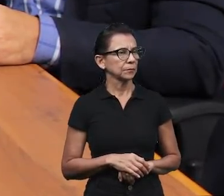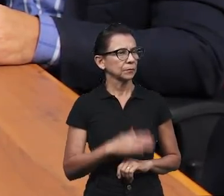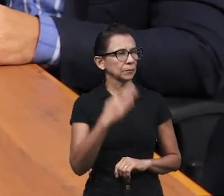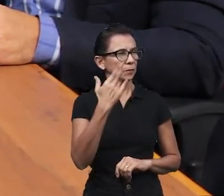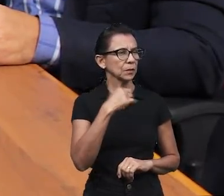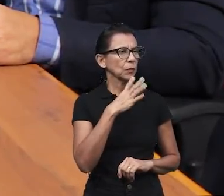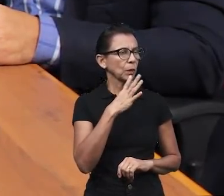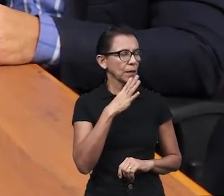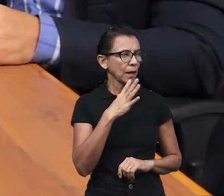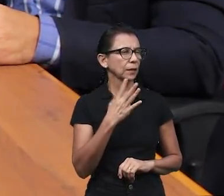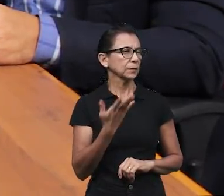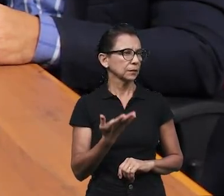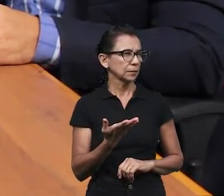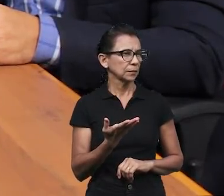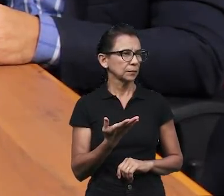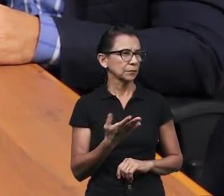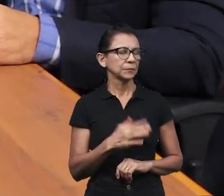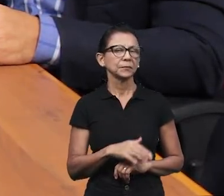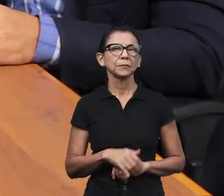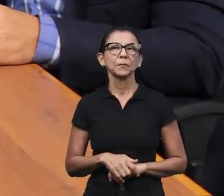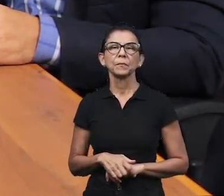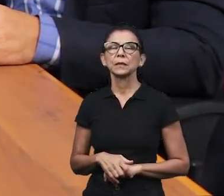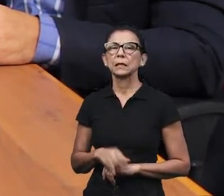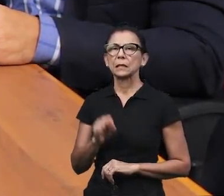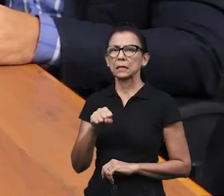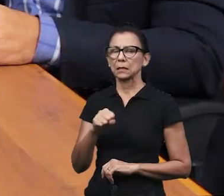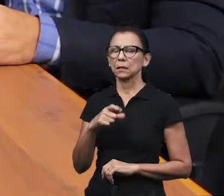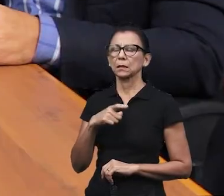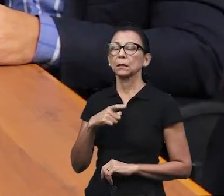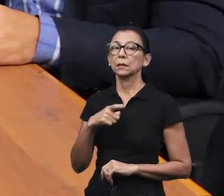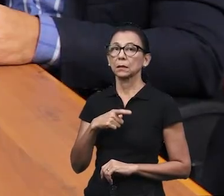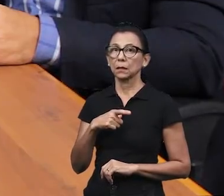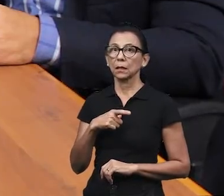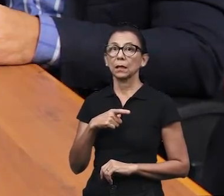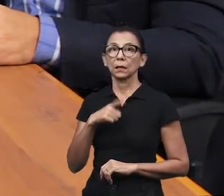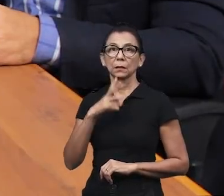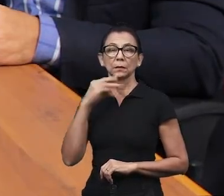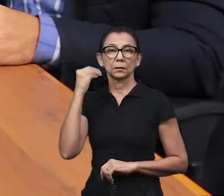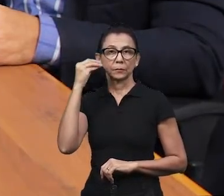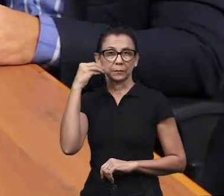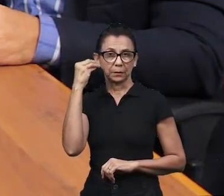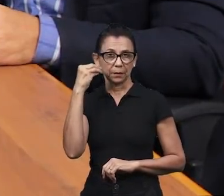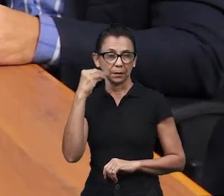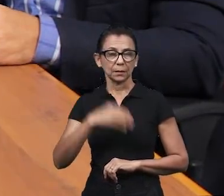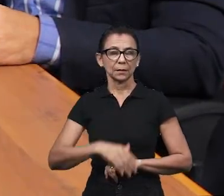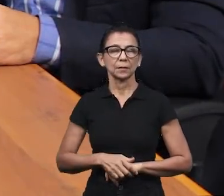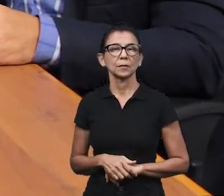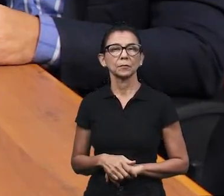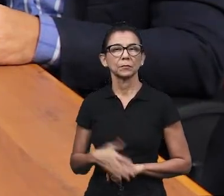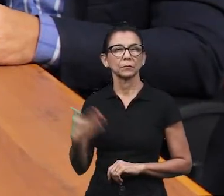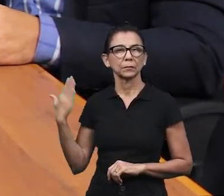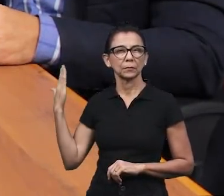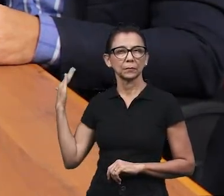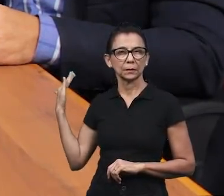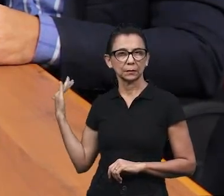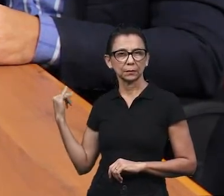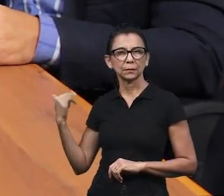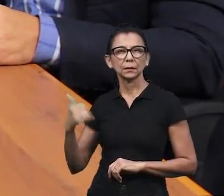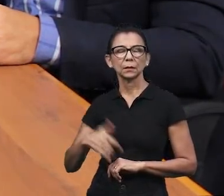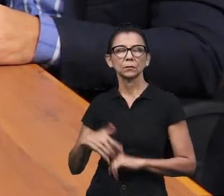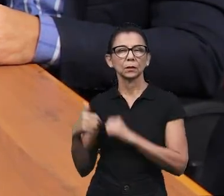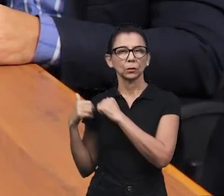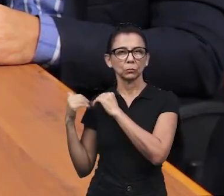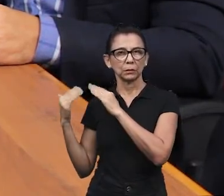que foi nos contado, né? Logo no início. Nós tínhamos aqui a cantina, na época nós